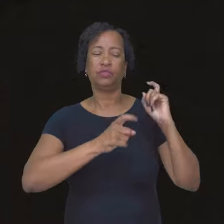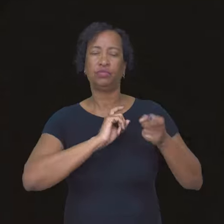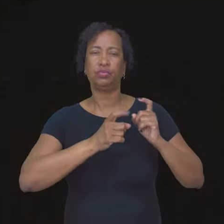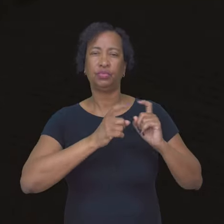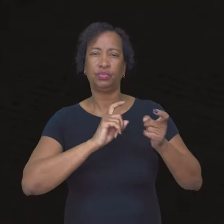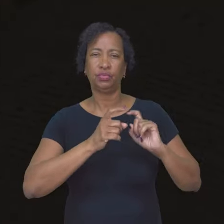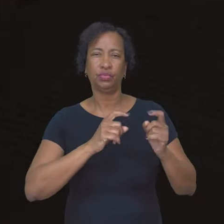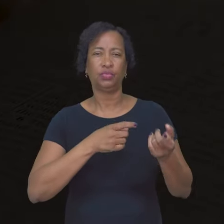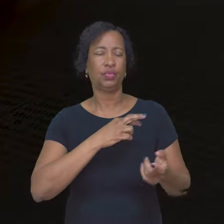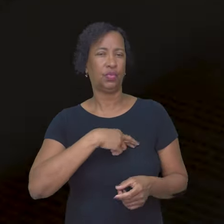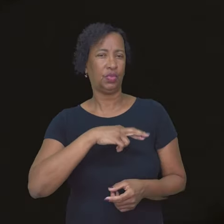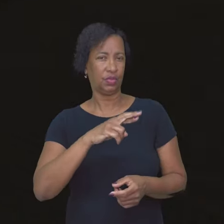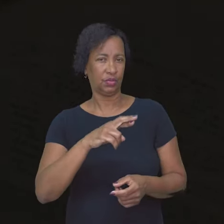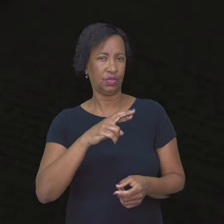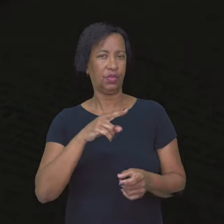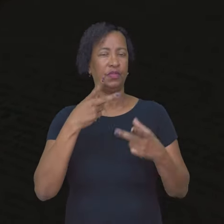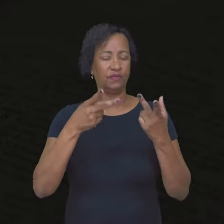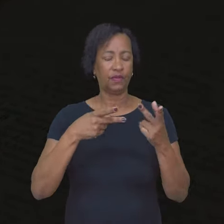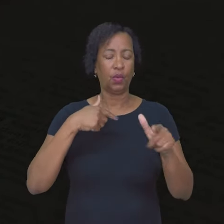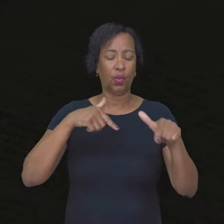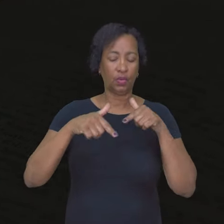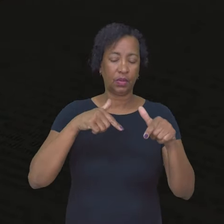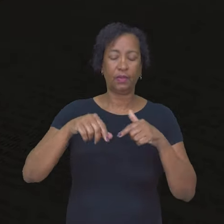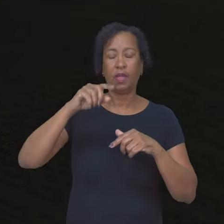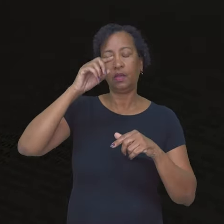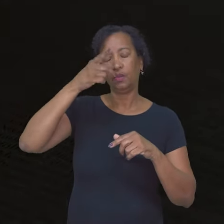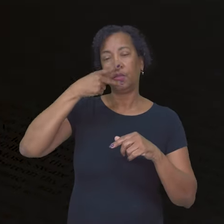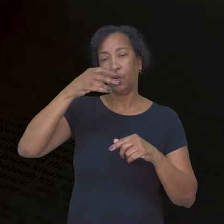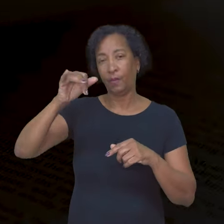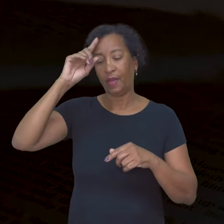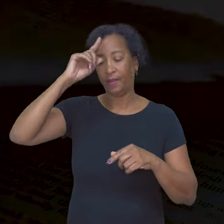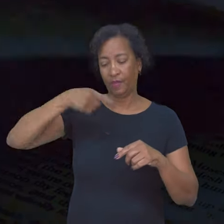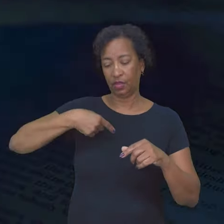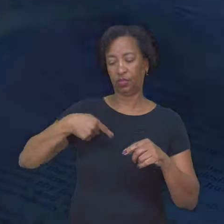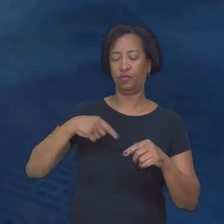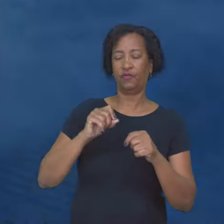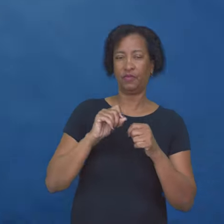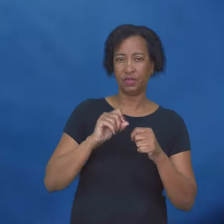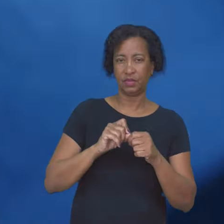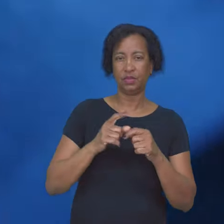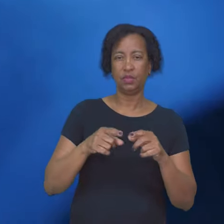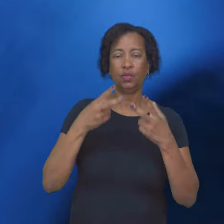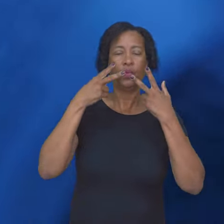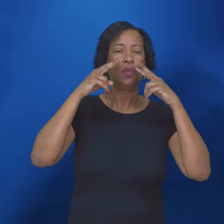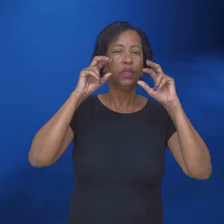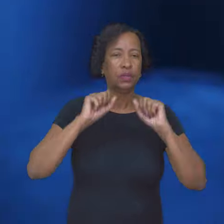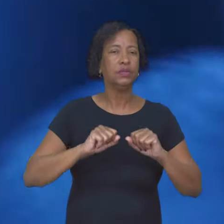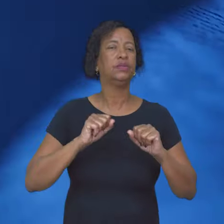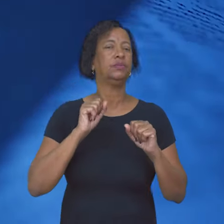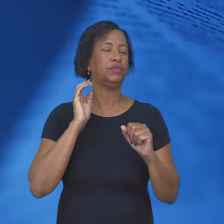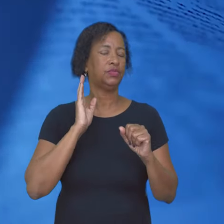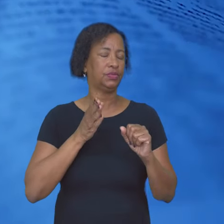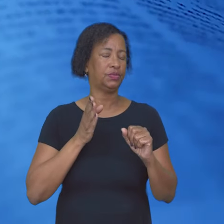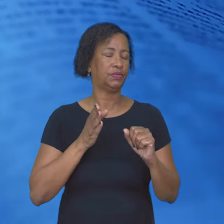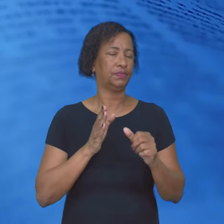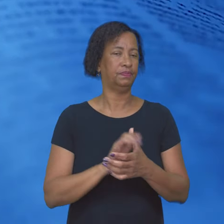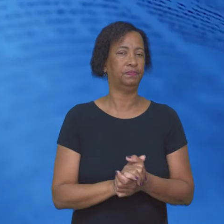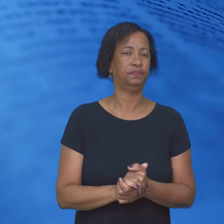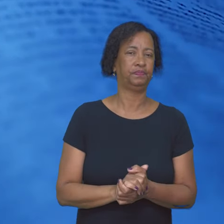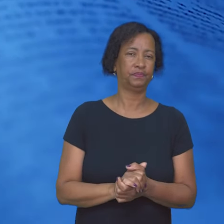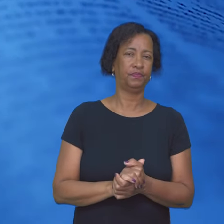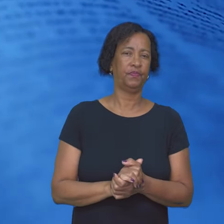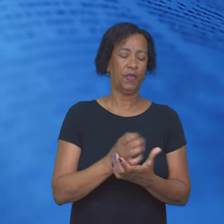própria obra que o pai me deu para concluir e que estou realizando o testemunha que o pai me enviou Depois ainda no